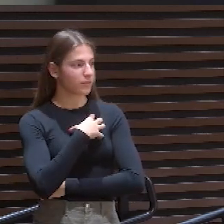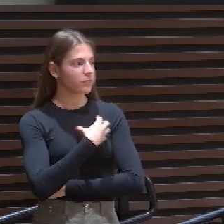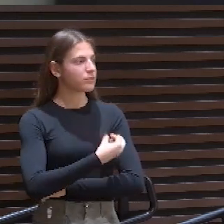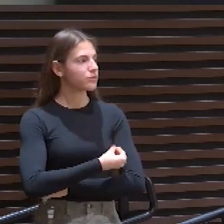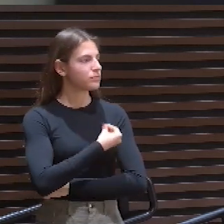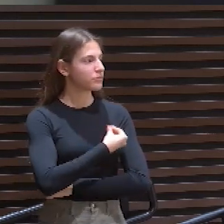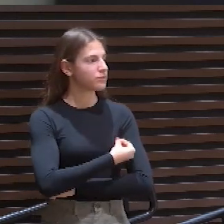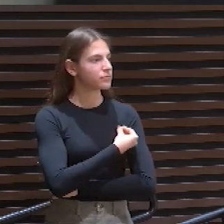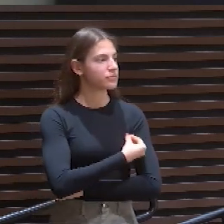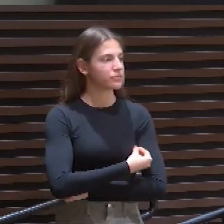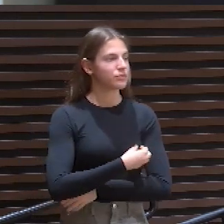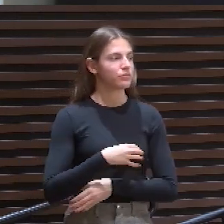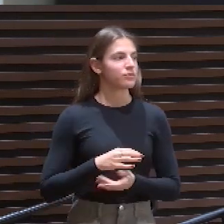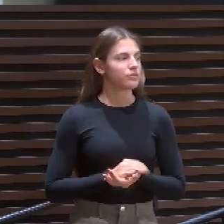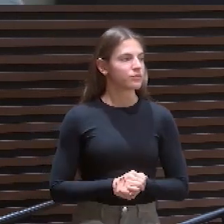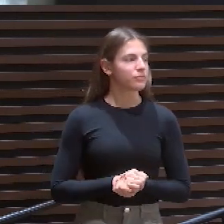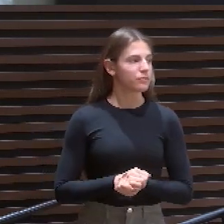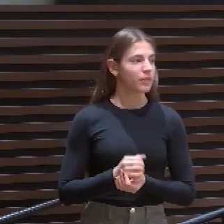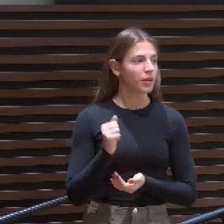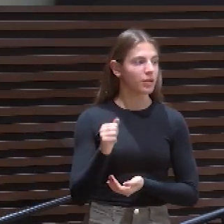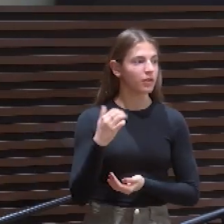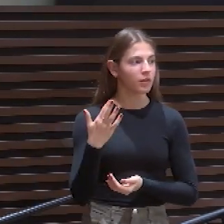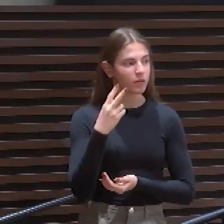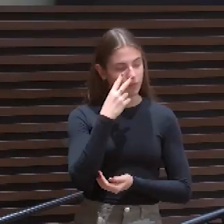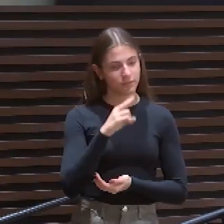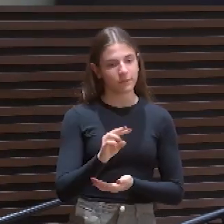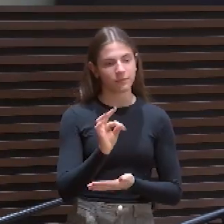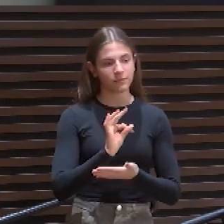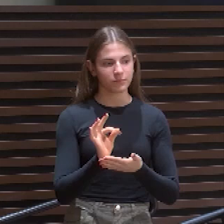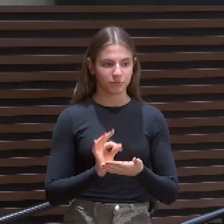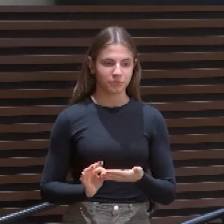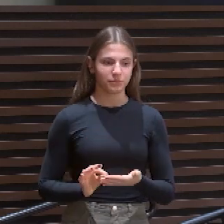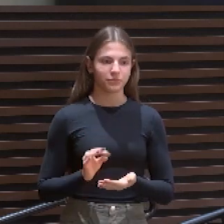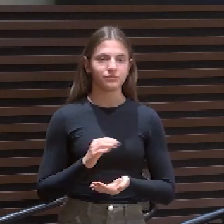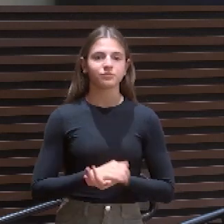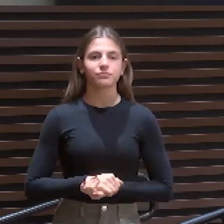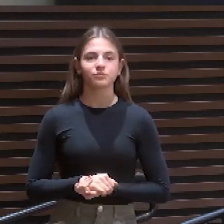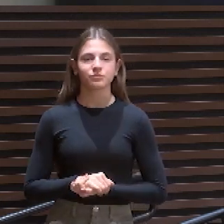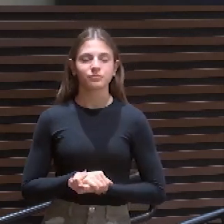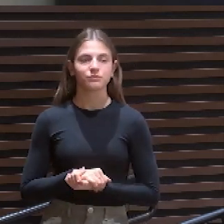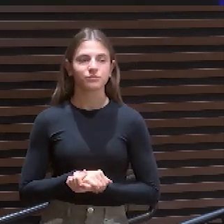vamos ao texto aqui.